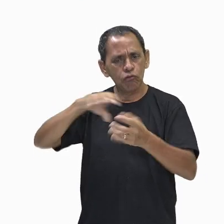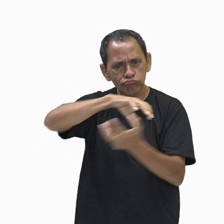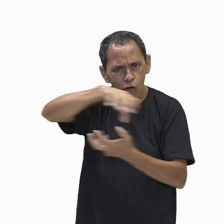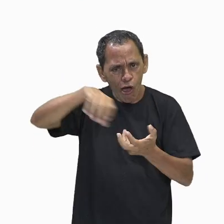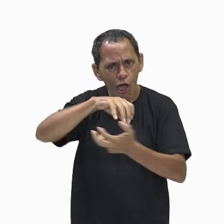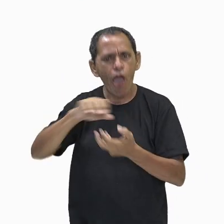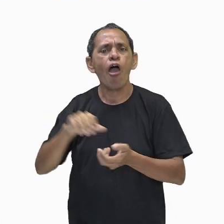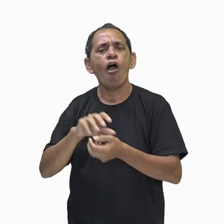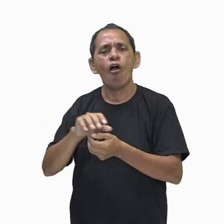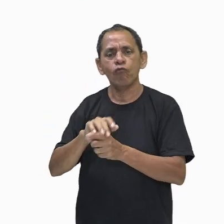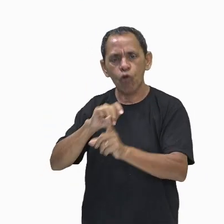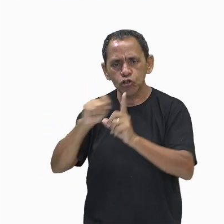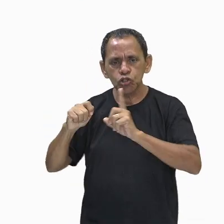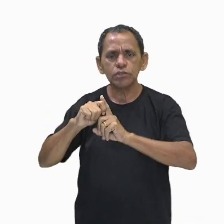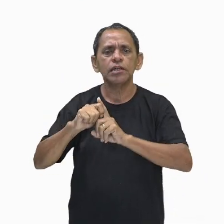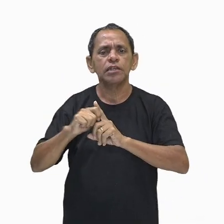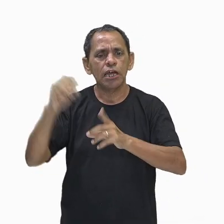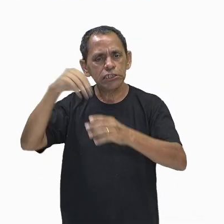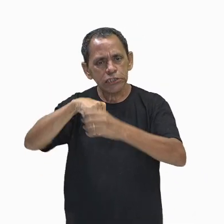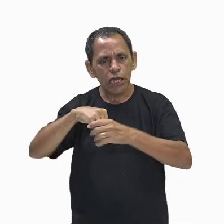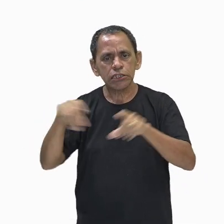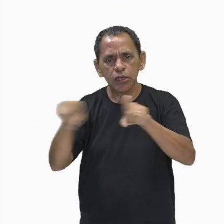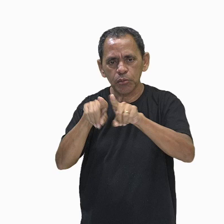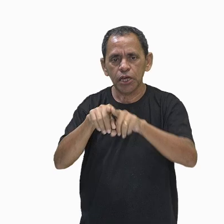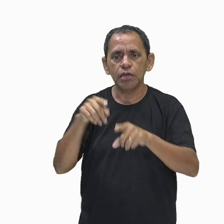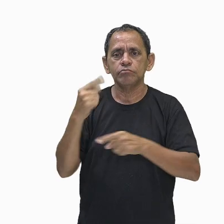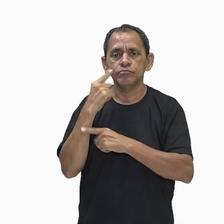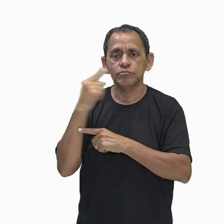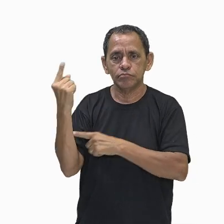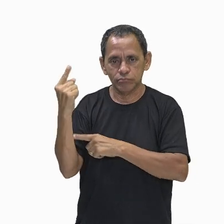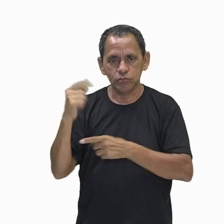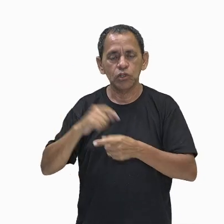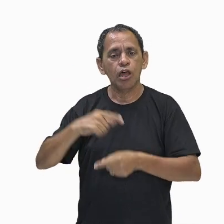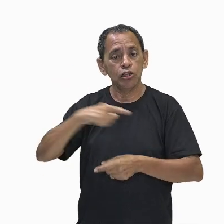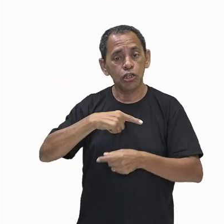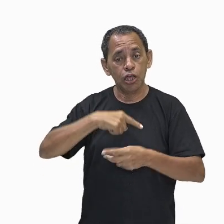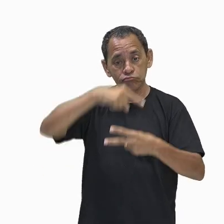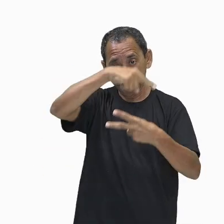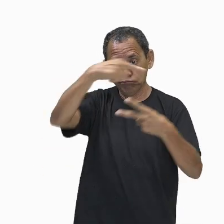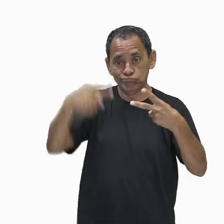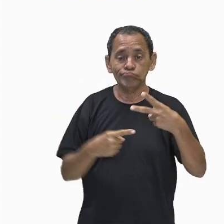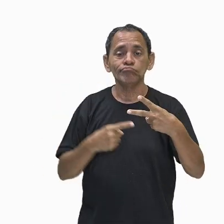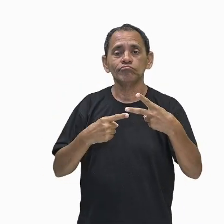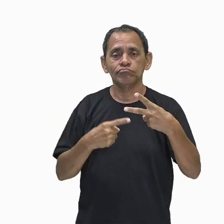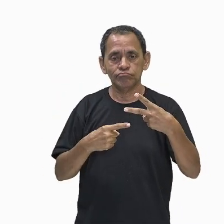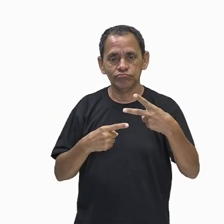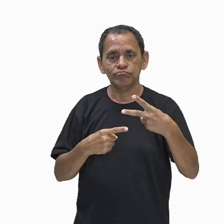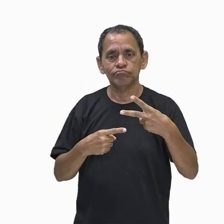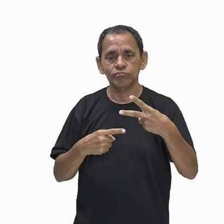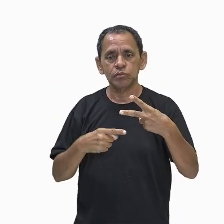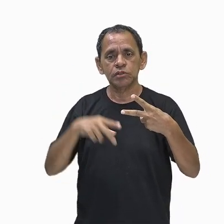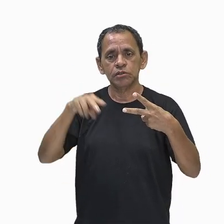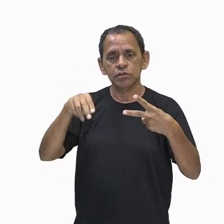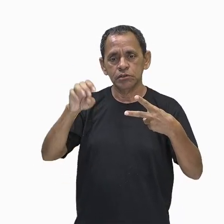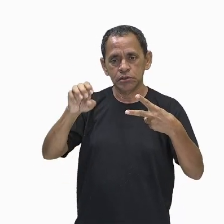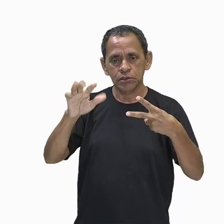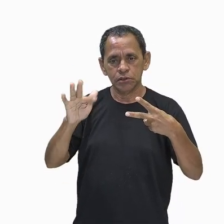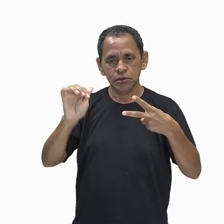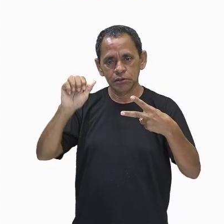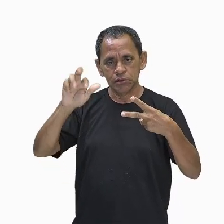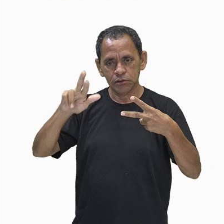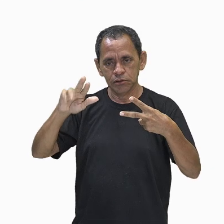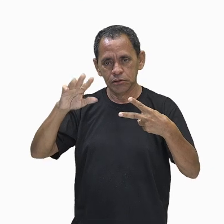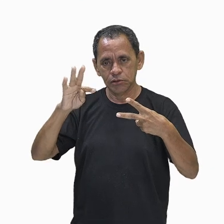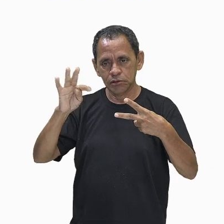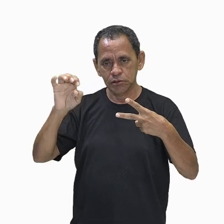de impostos. Vocês têm, inclusive, aí a imagem, né, do Akenaton e da Nefertiti, tá? Esse processo também ligado aí,